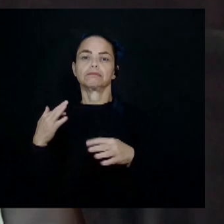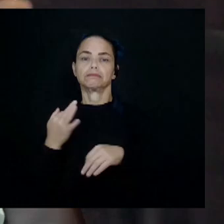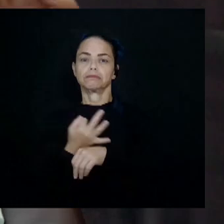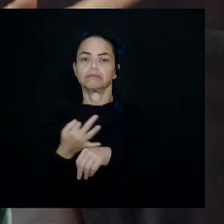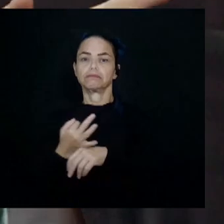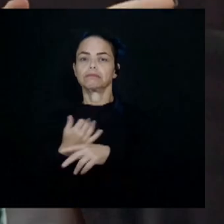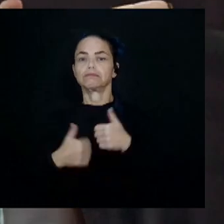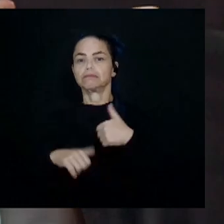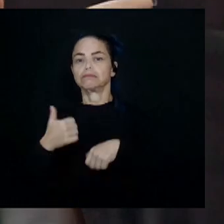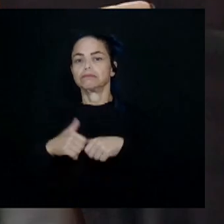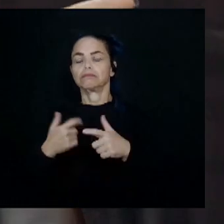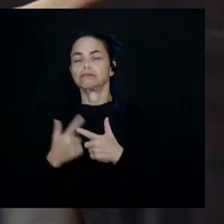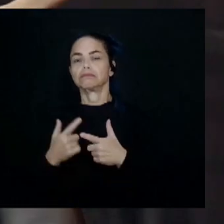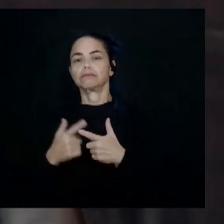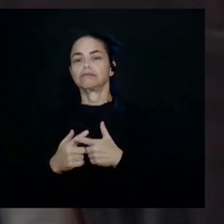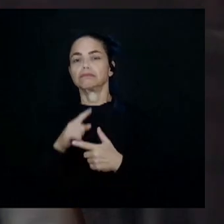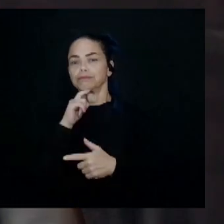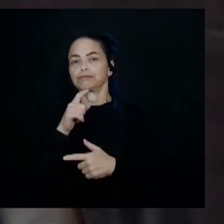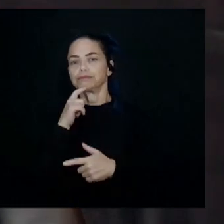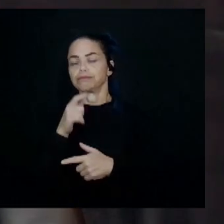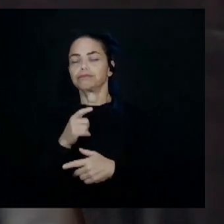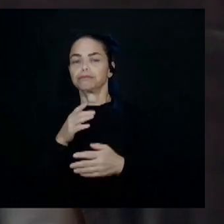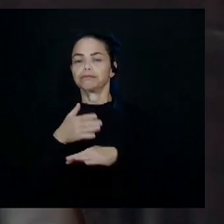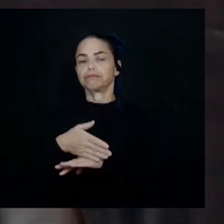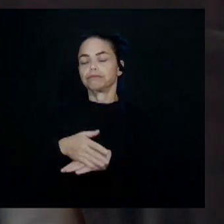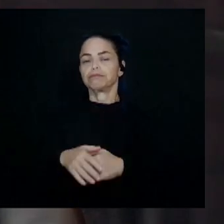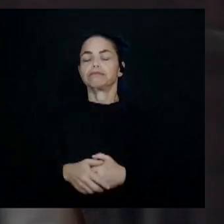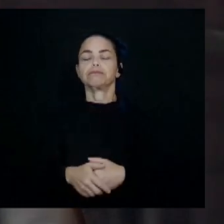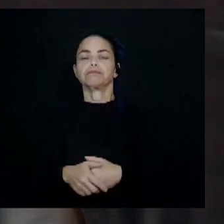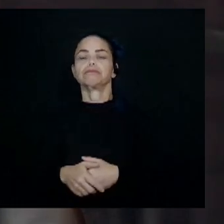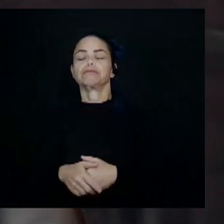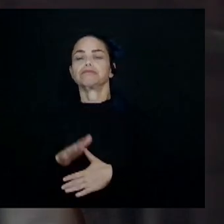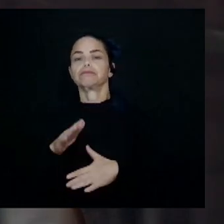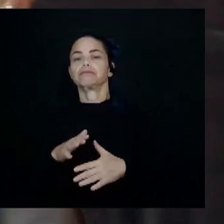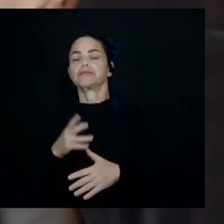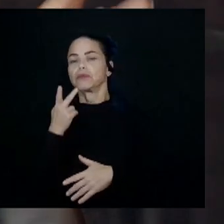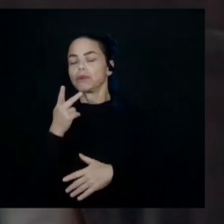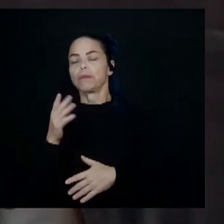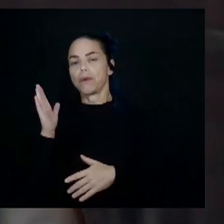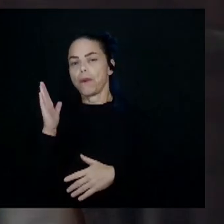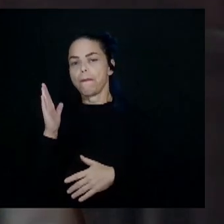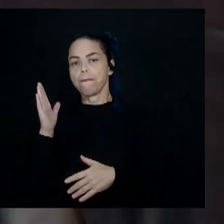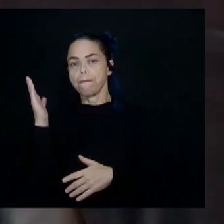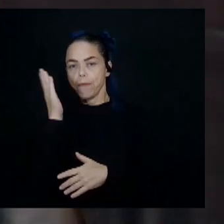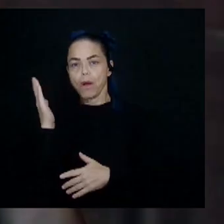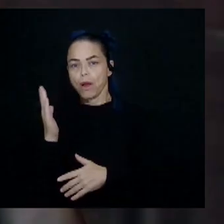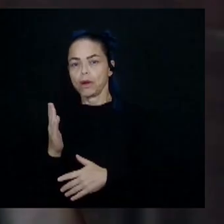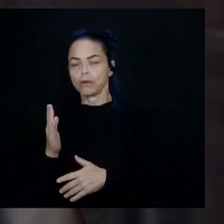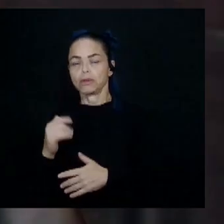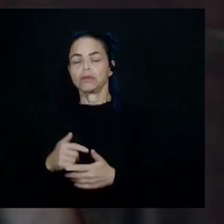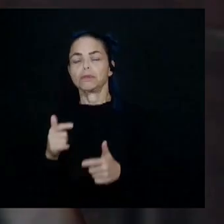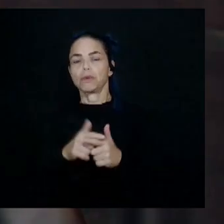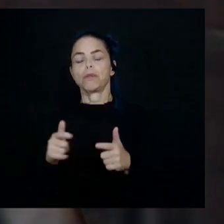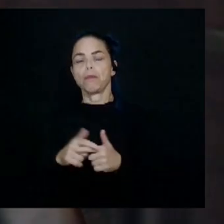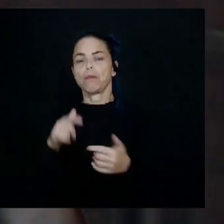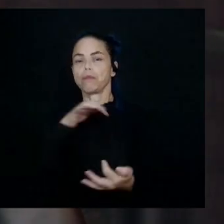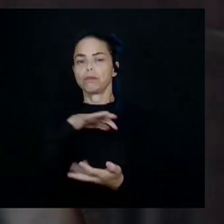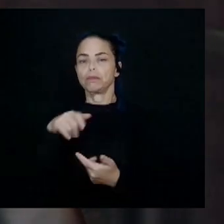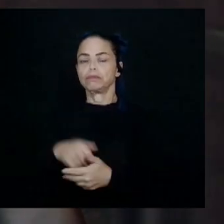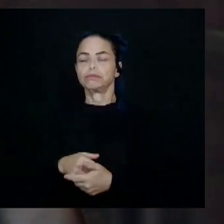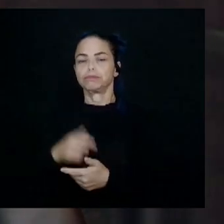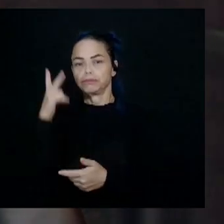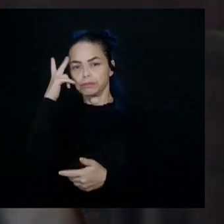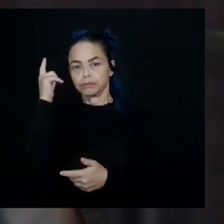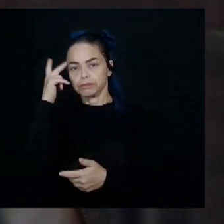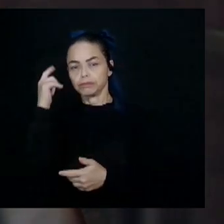porque não conseguiam acesso lá. Então, a gente às vezes fala muito mal do nosso país, mas isso é global. Né? Isso é muito comum também no meu